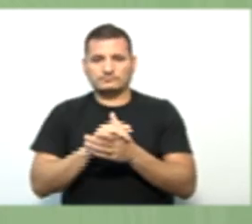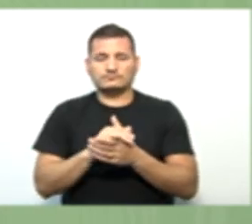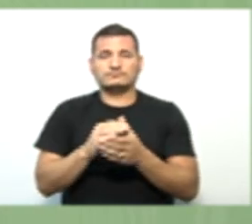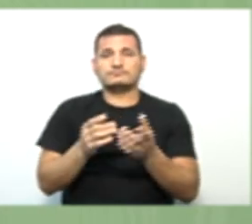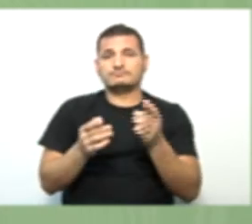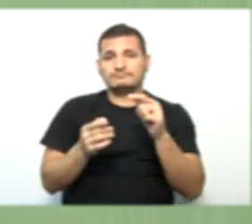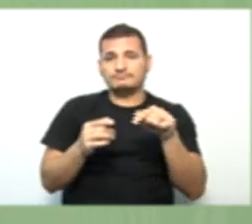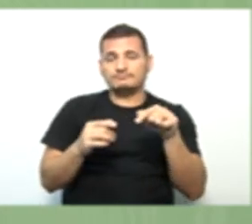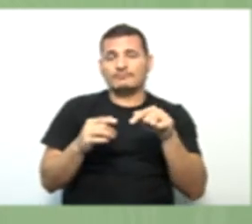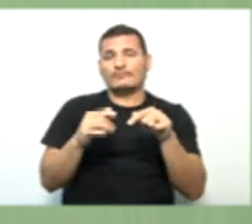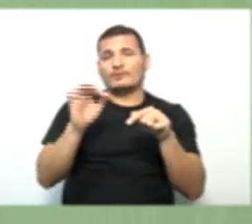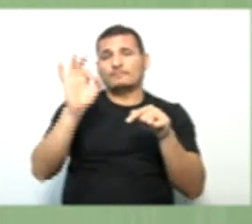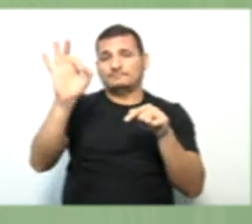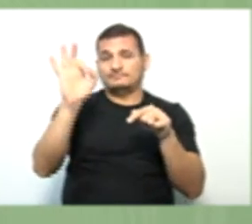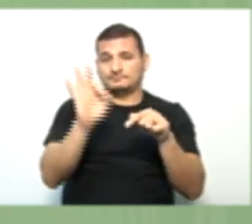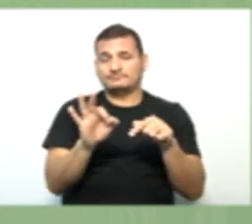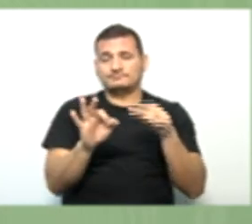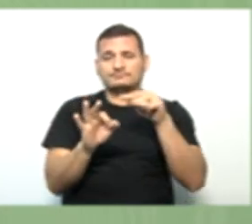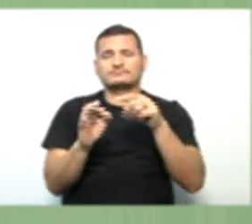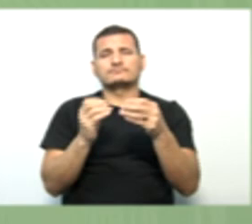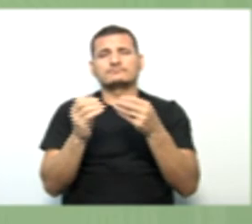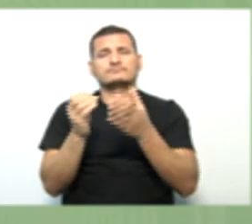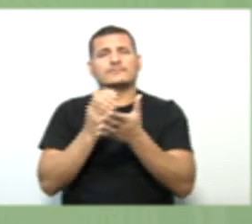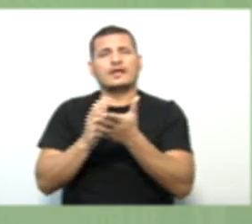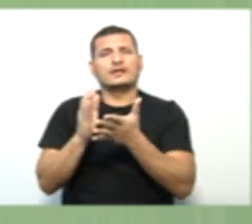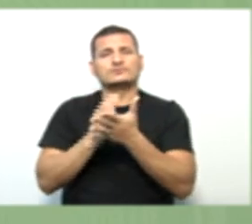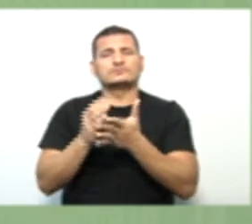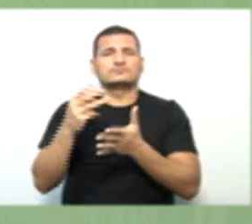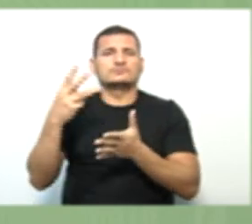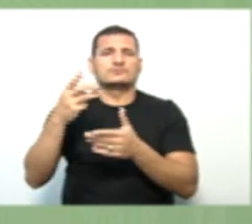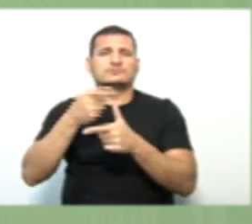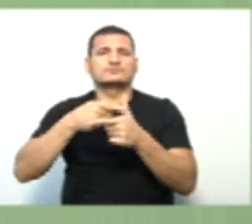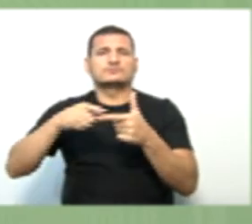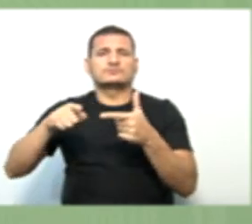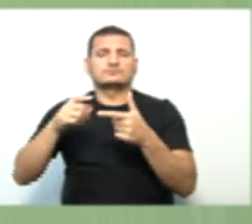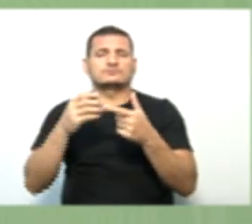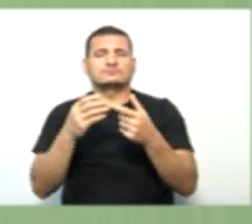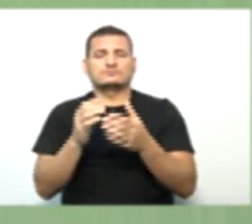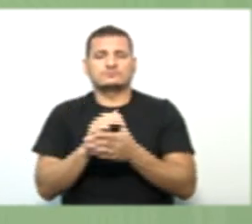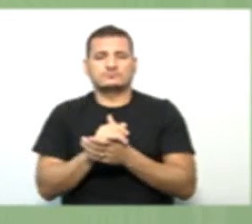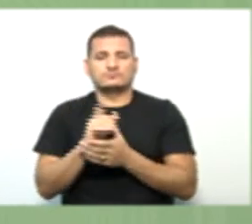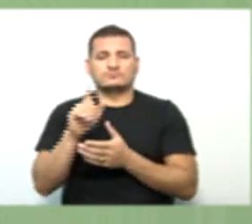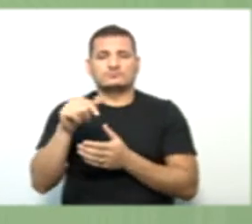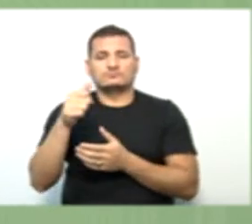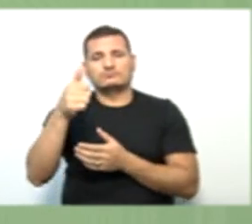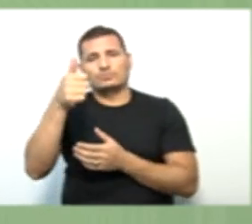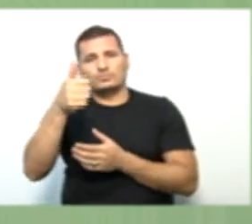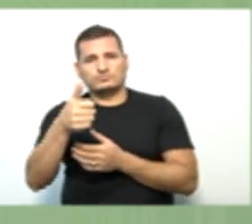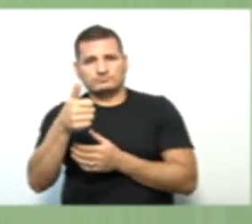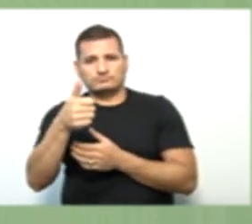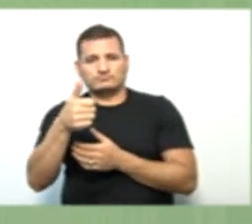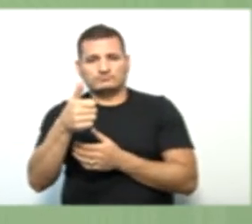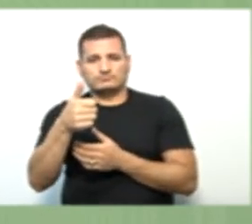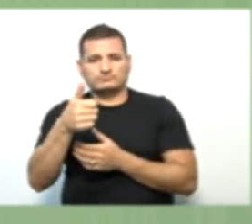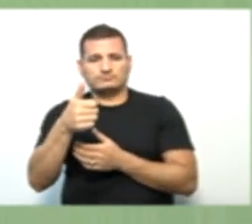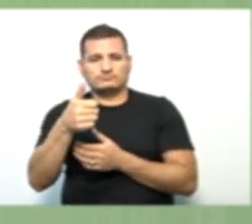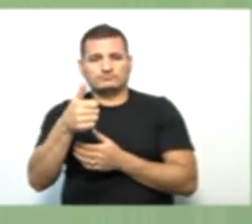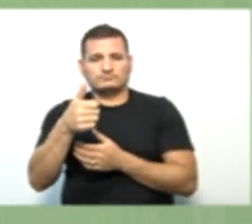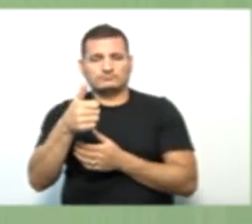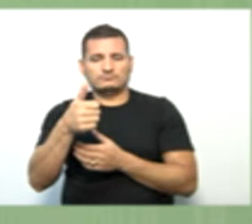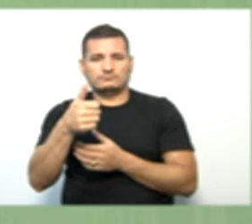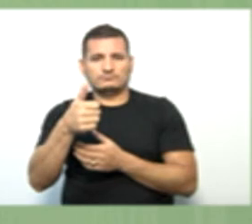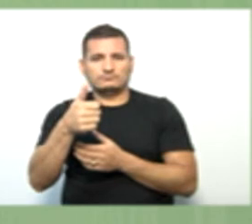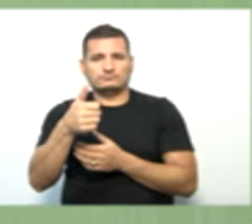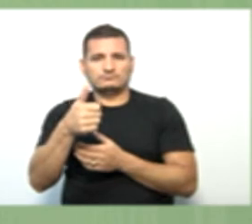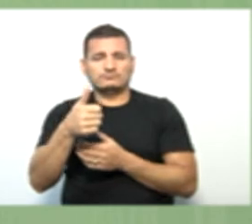qual é o resto da divisão inteira de 10 por 3? É 1. Certo? Então, essa é a